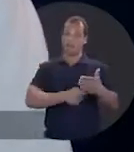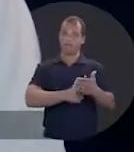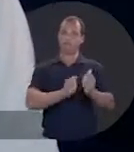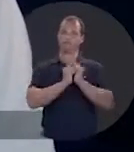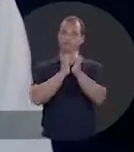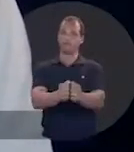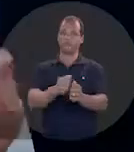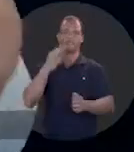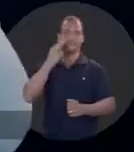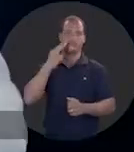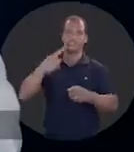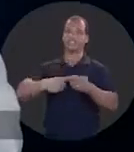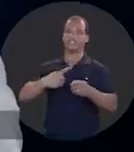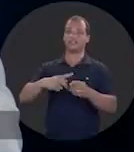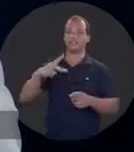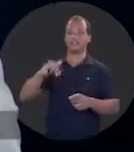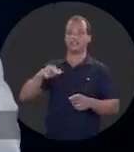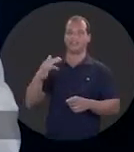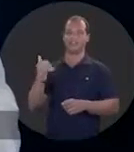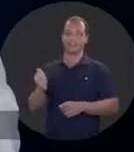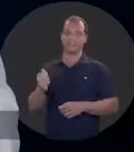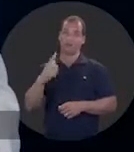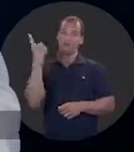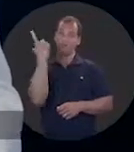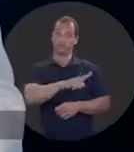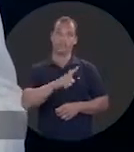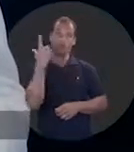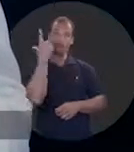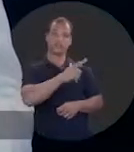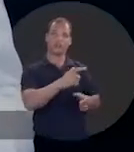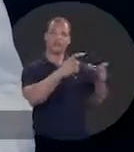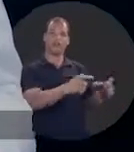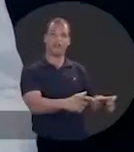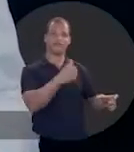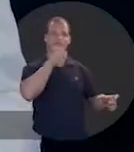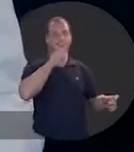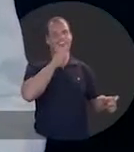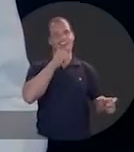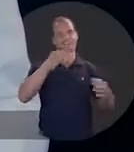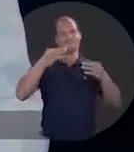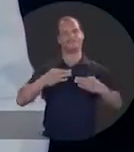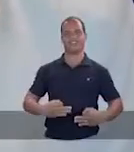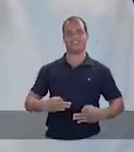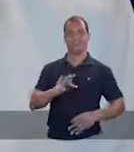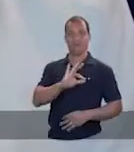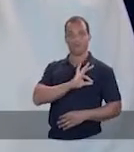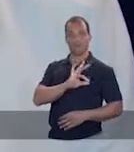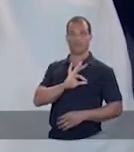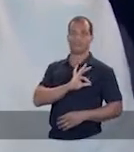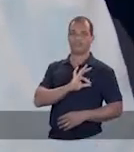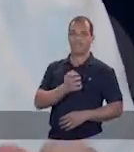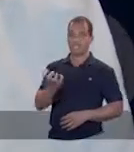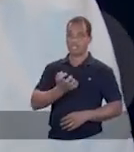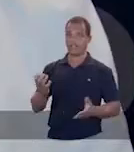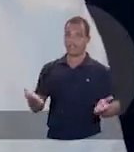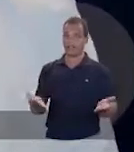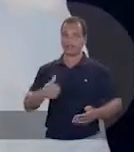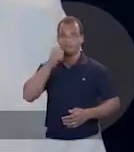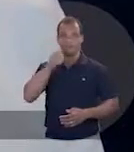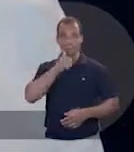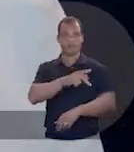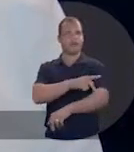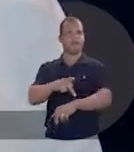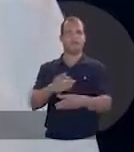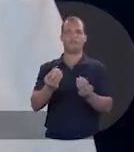com uma vereadora. Aqui nós estamos conseguindo ocupar o espaço que a mulher merece ter na política. Agora queremos que mais e